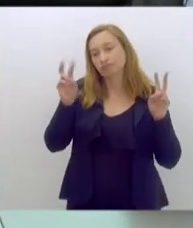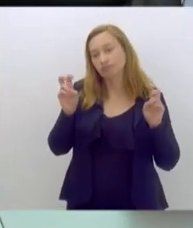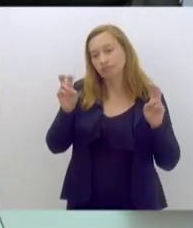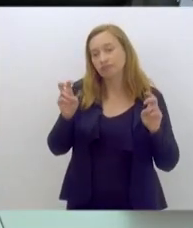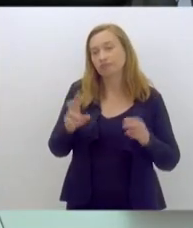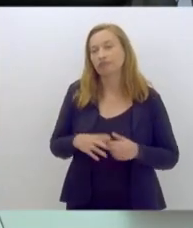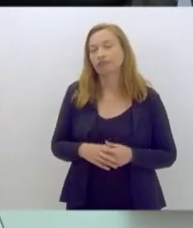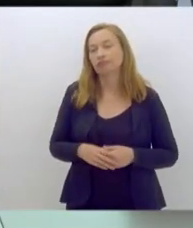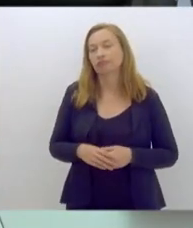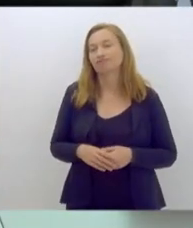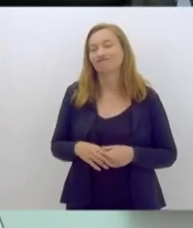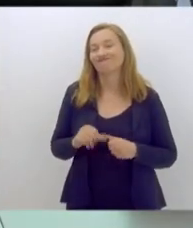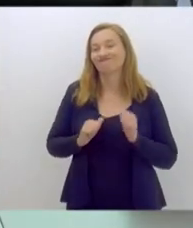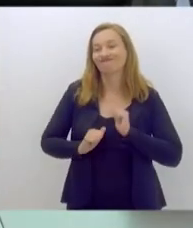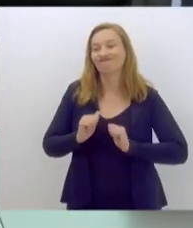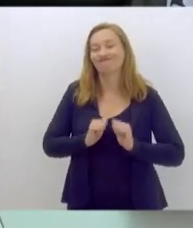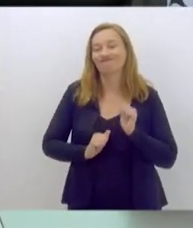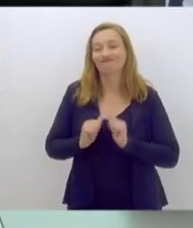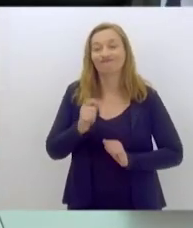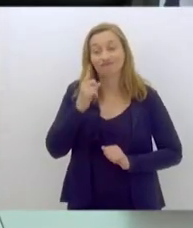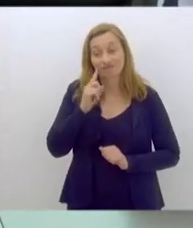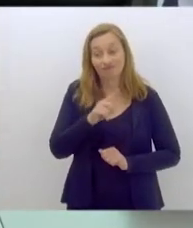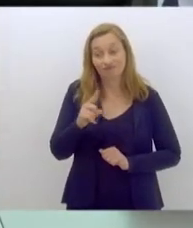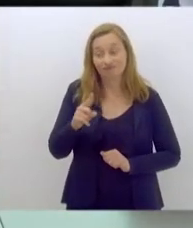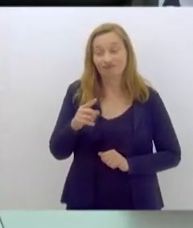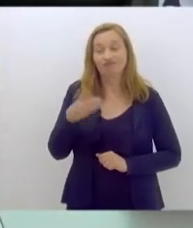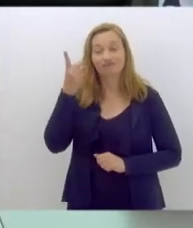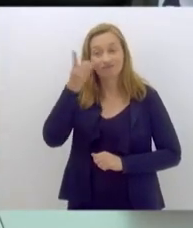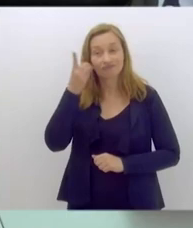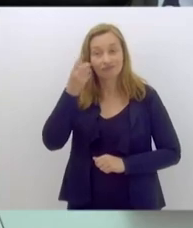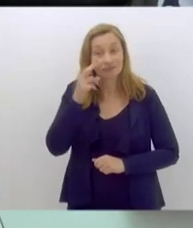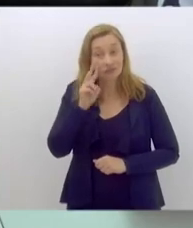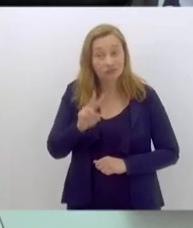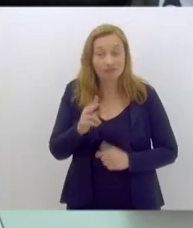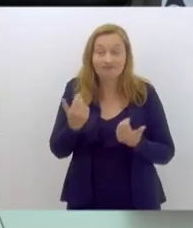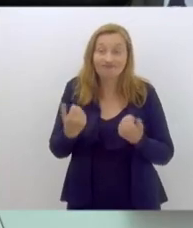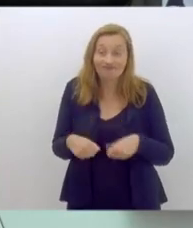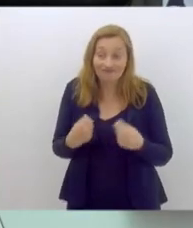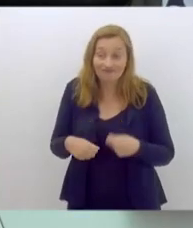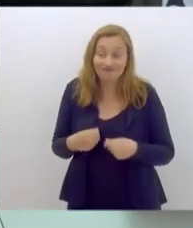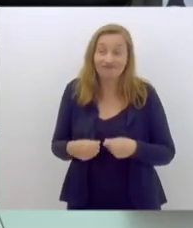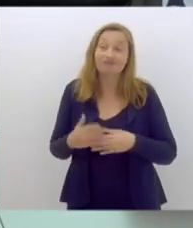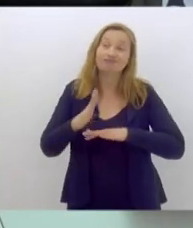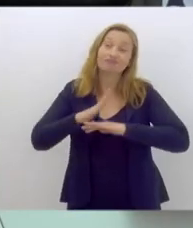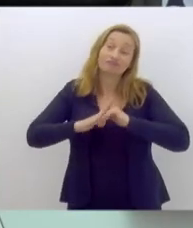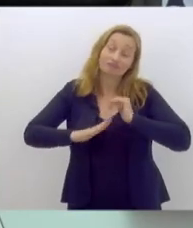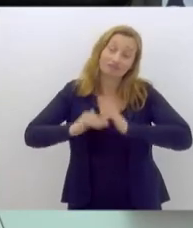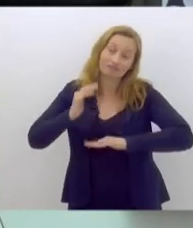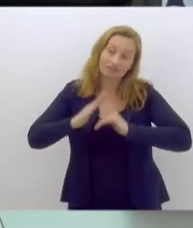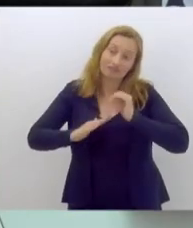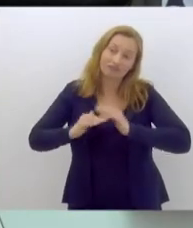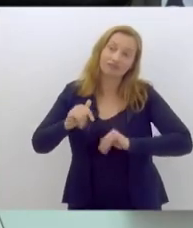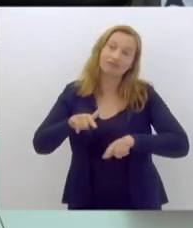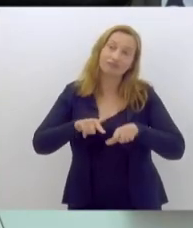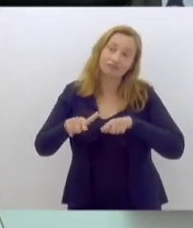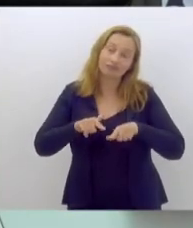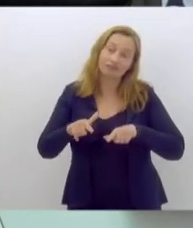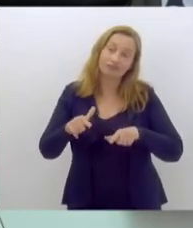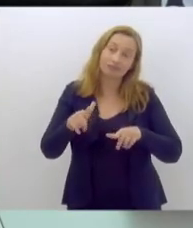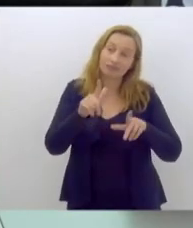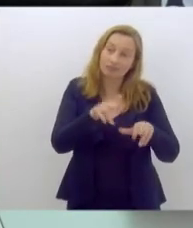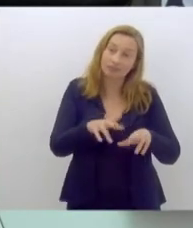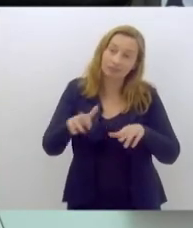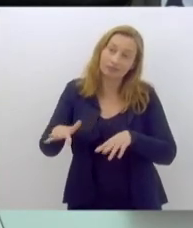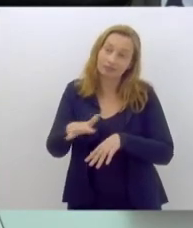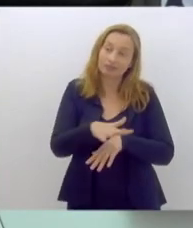assunto que me agonia muito viu deputados porque a gente vê uma carência absurda de de gente de diversas áreas como